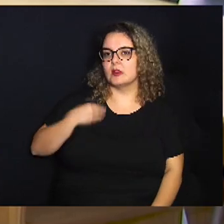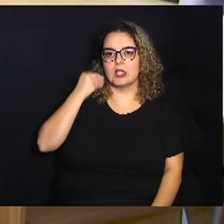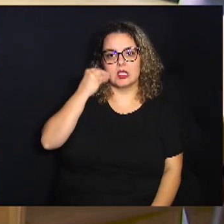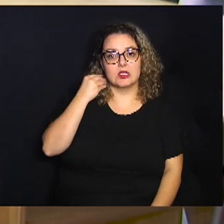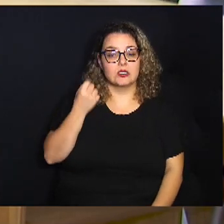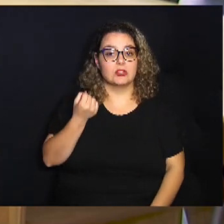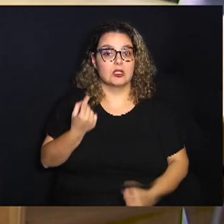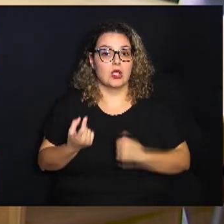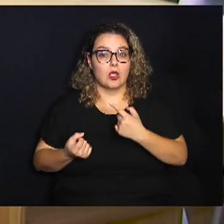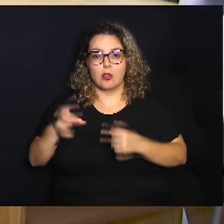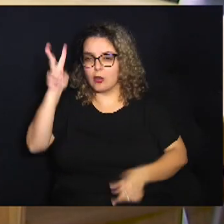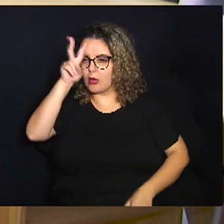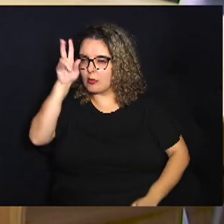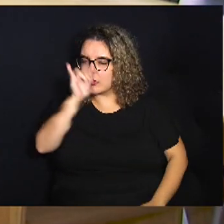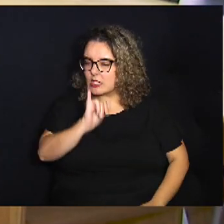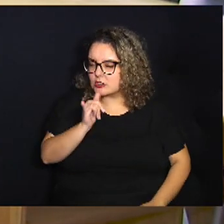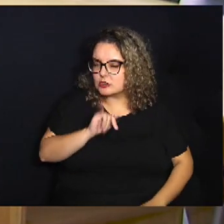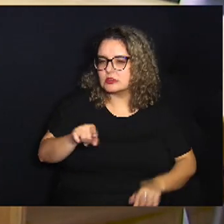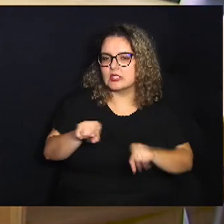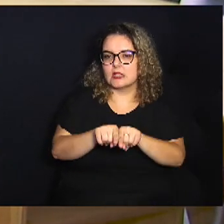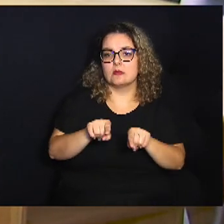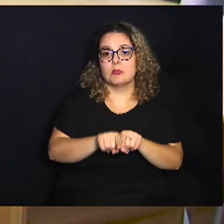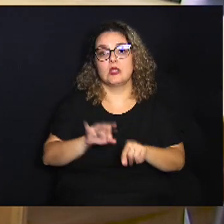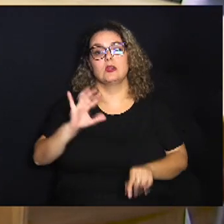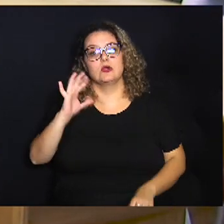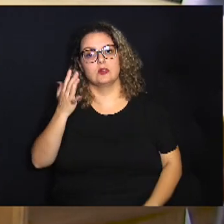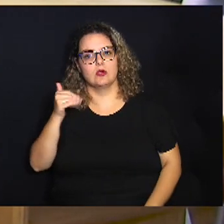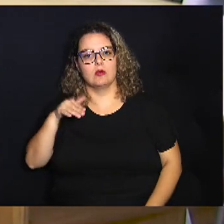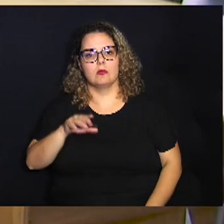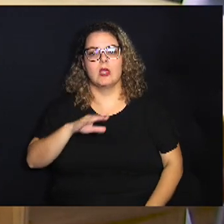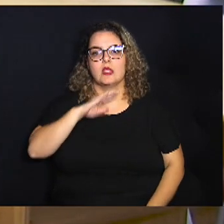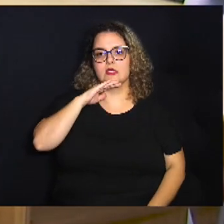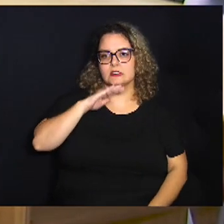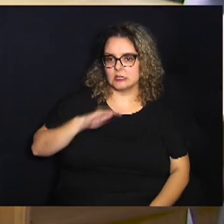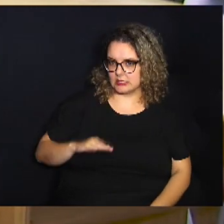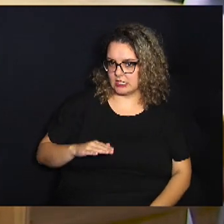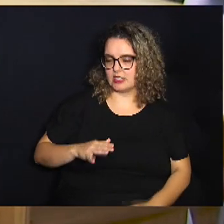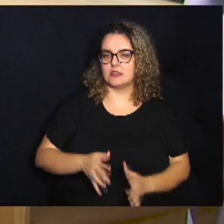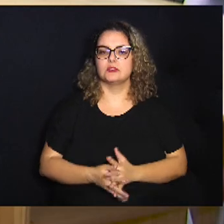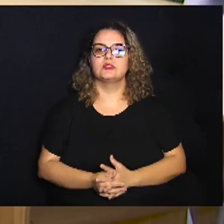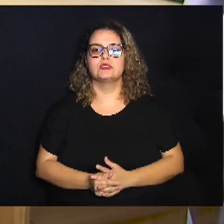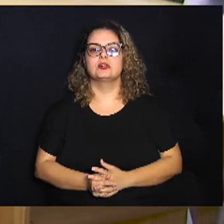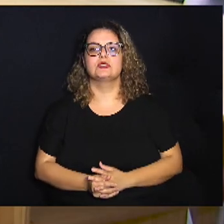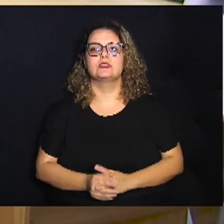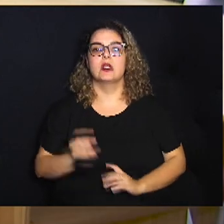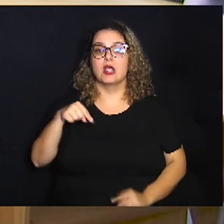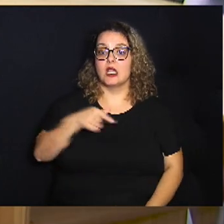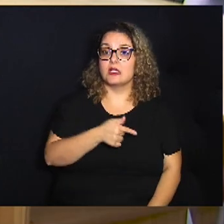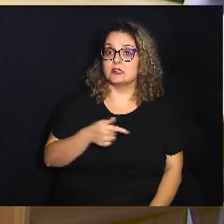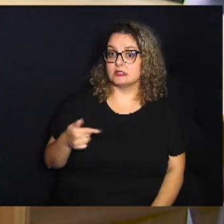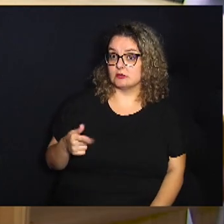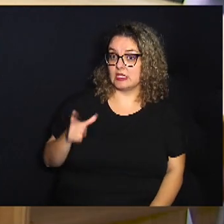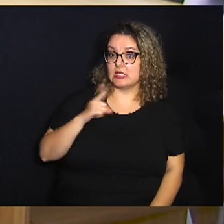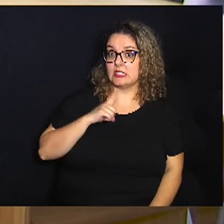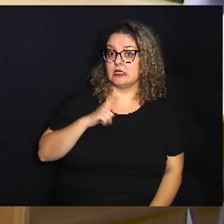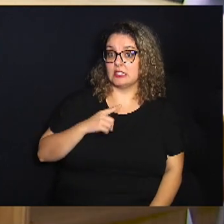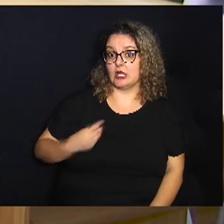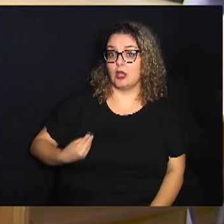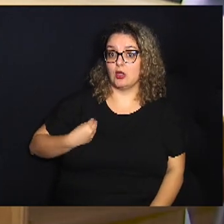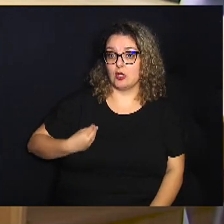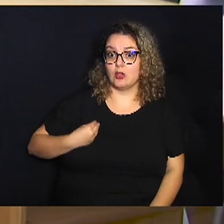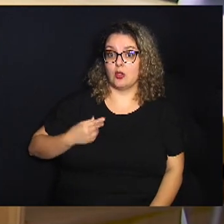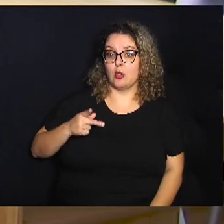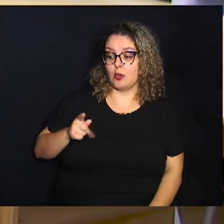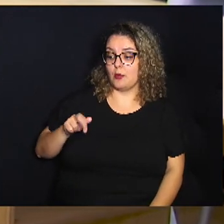algumas contações de história também, elas acontecem mais no período da tarde. Essa semana a gente está tendo uma vivência de parkour